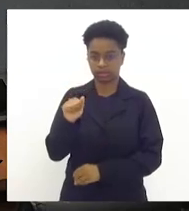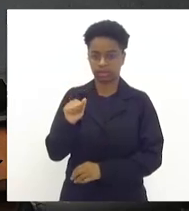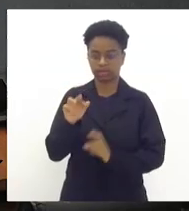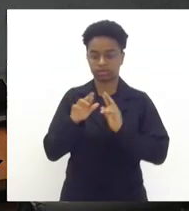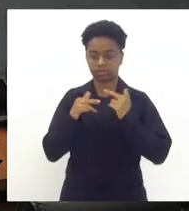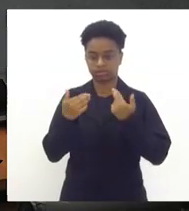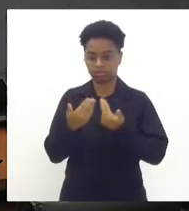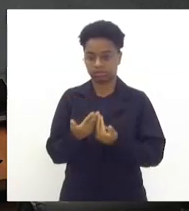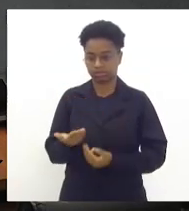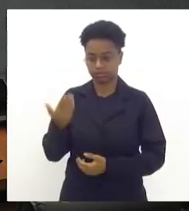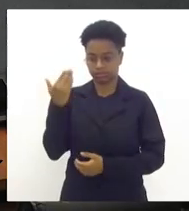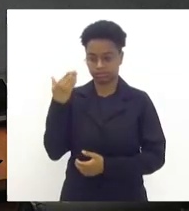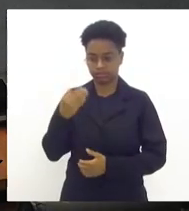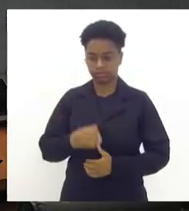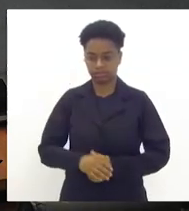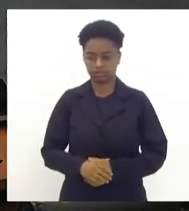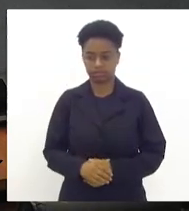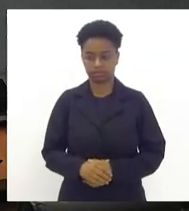anterior.